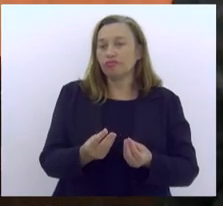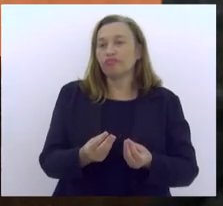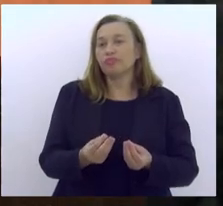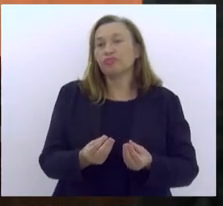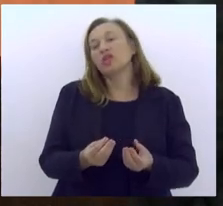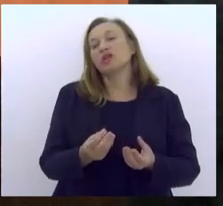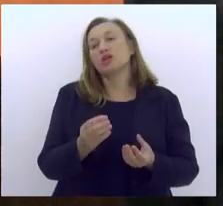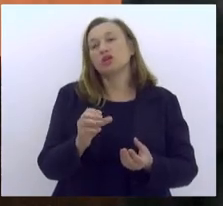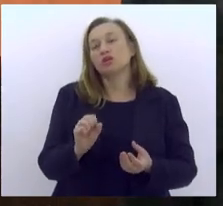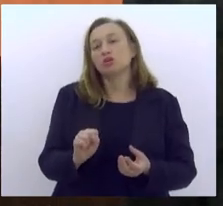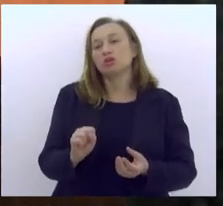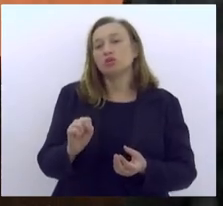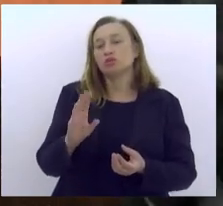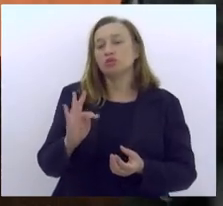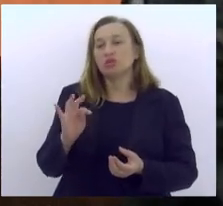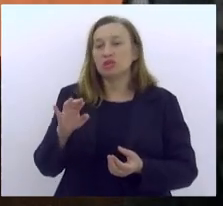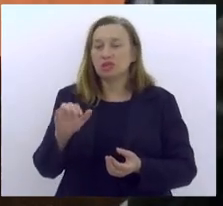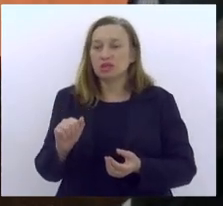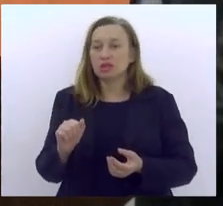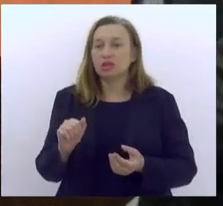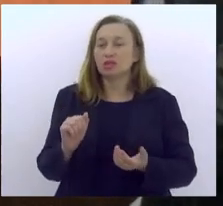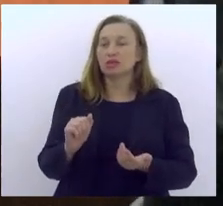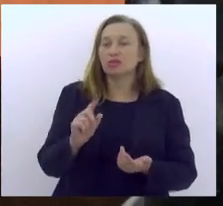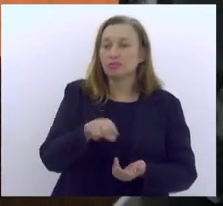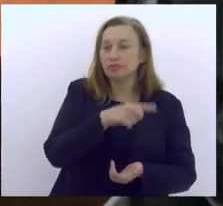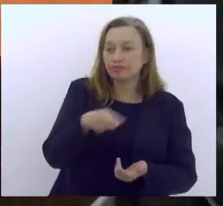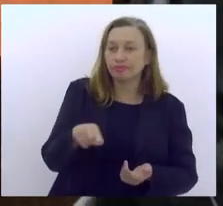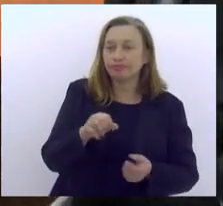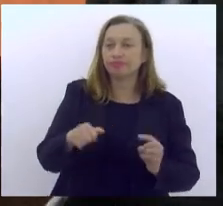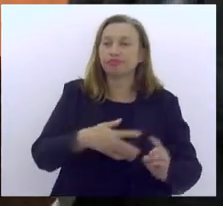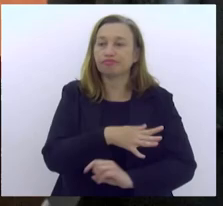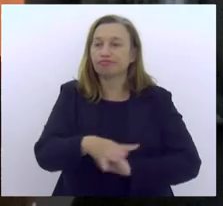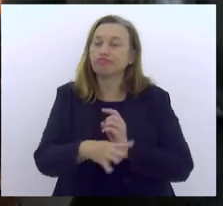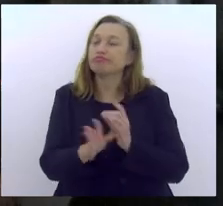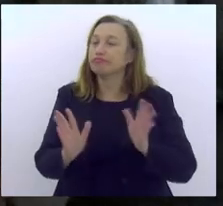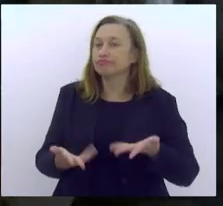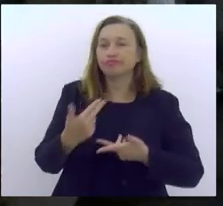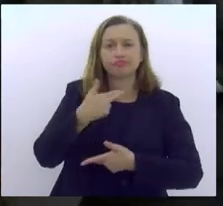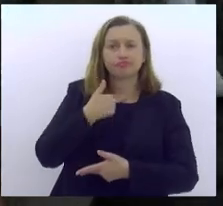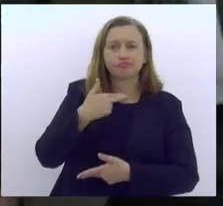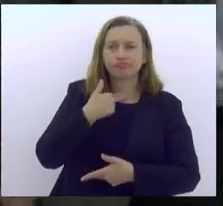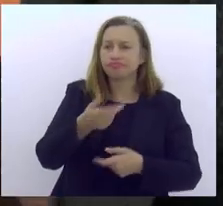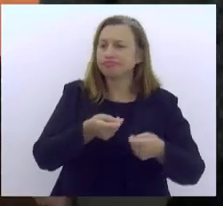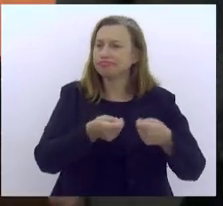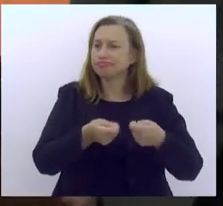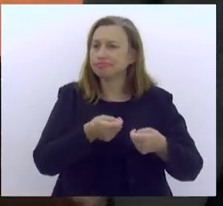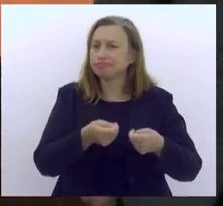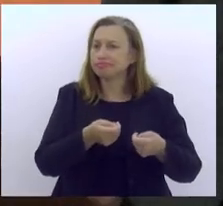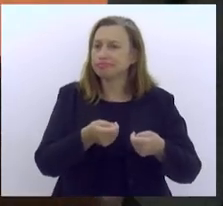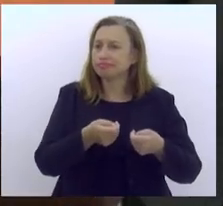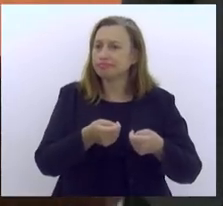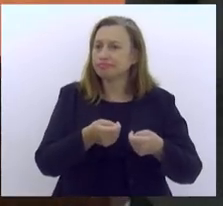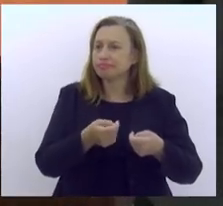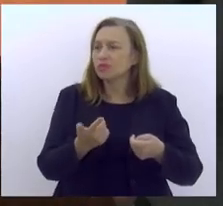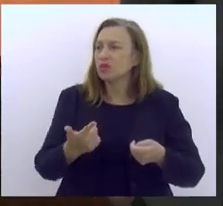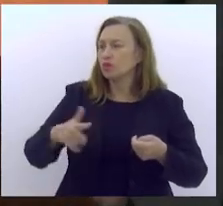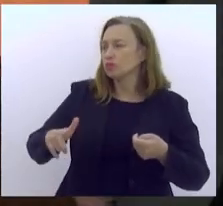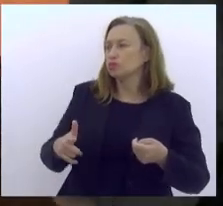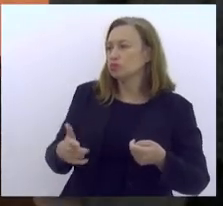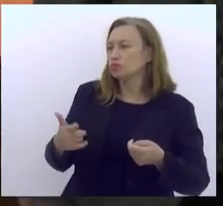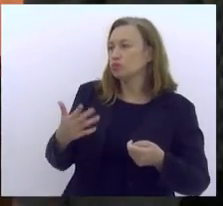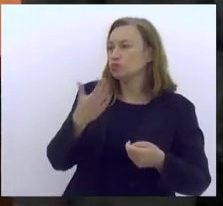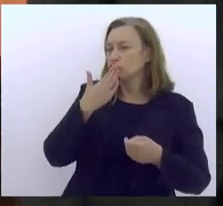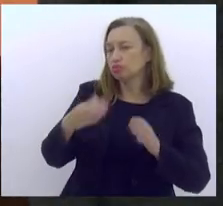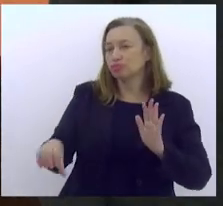pode ter um tipo de controle mais rígido, mas agora você não pode fazer com que esse controle abra margem para algum tipo de criminalização